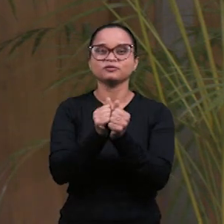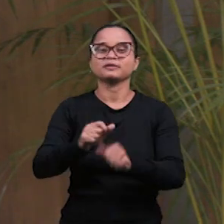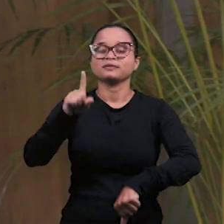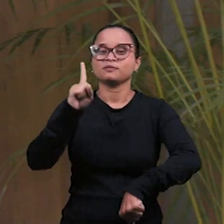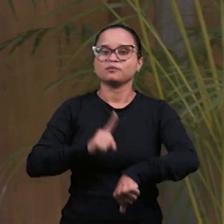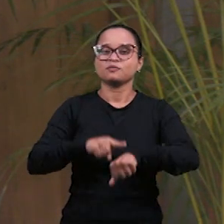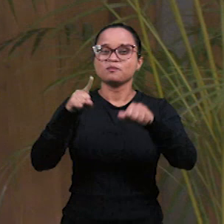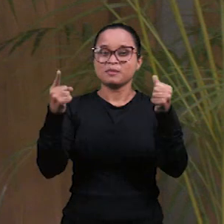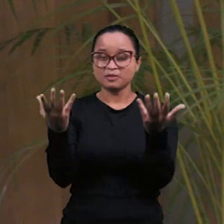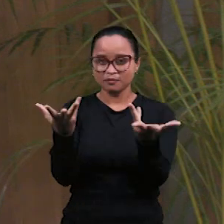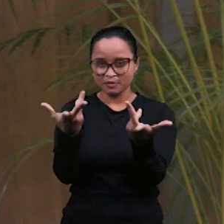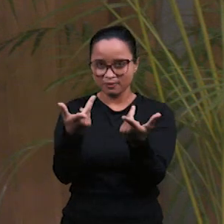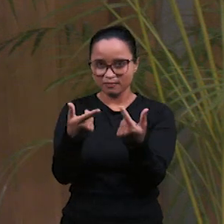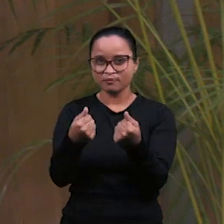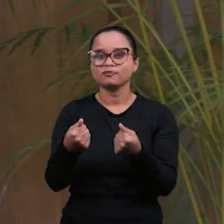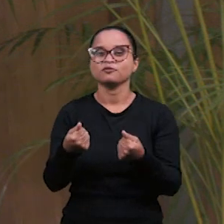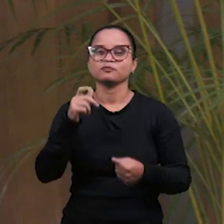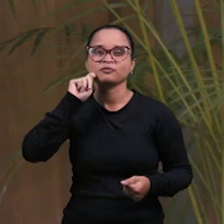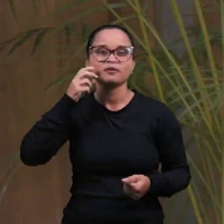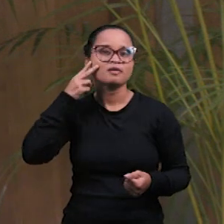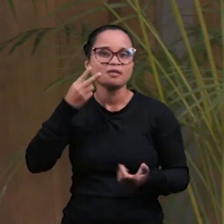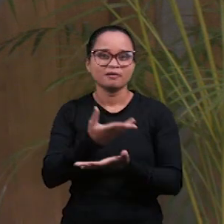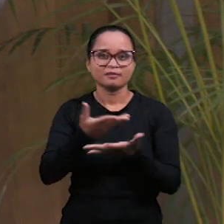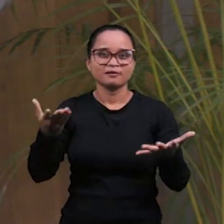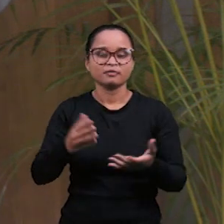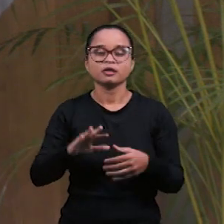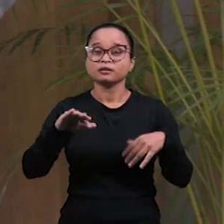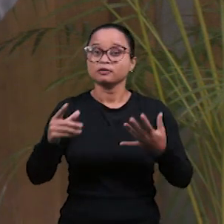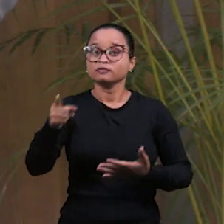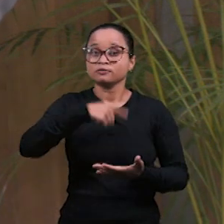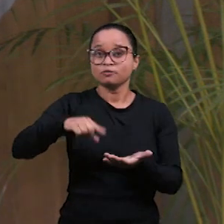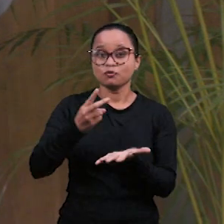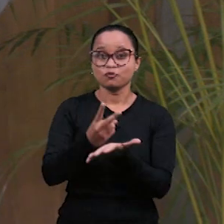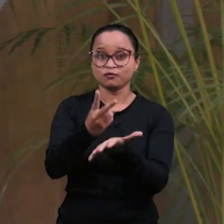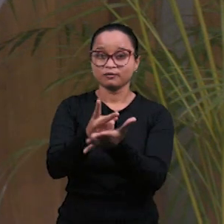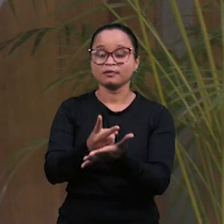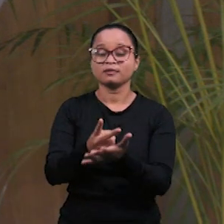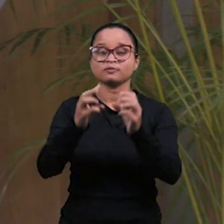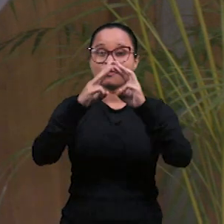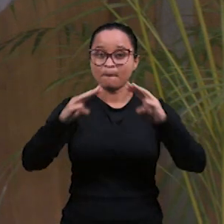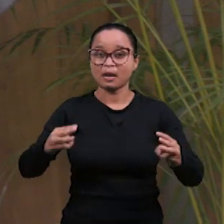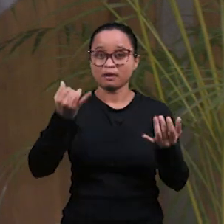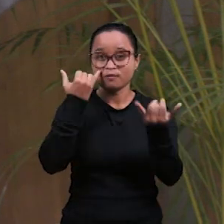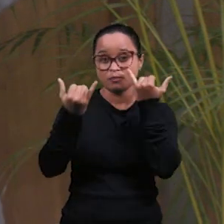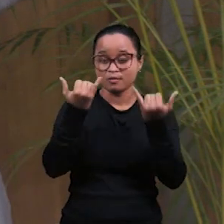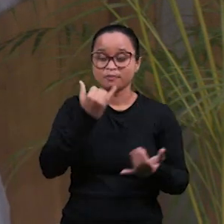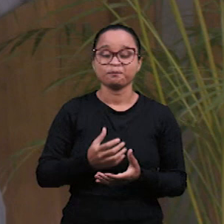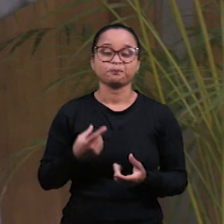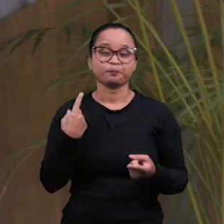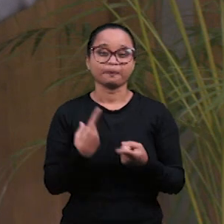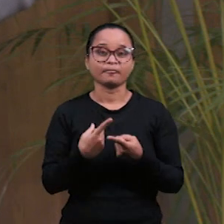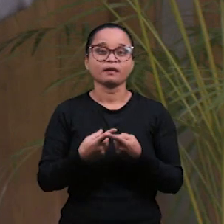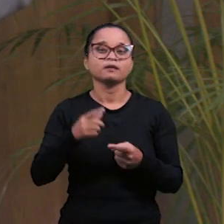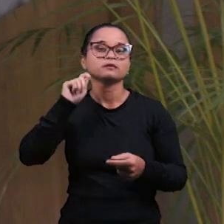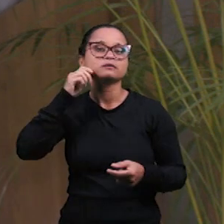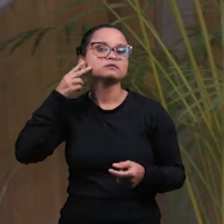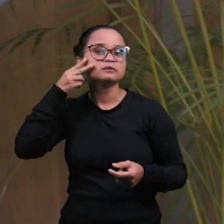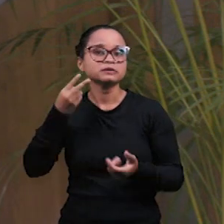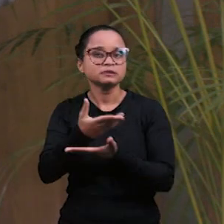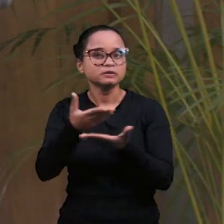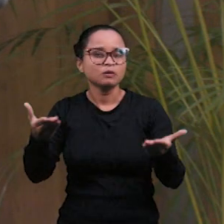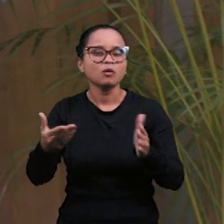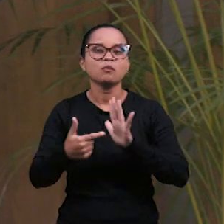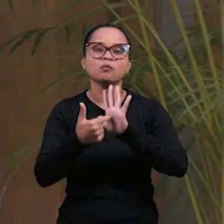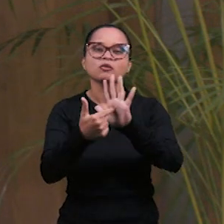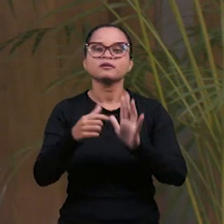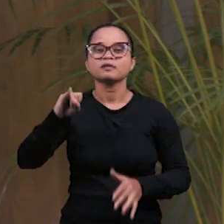de ceia. Mas nós vamos continuar aqui com o Manaim News e ainda falando sobre a ceia, passando para você, mostrando a você